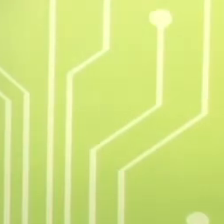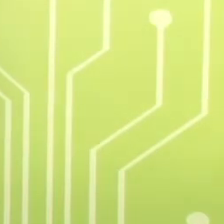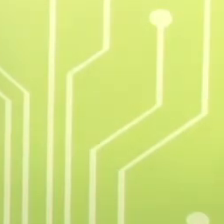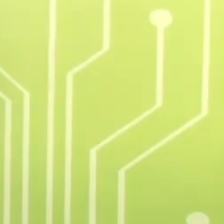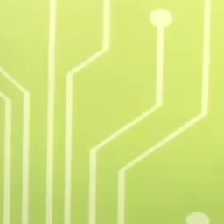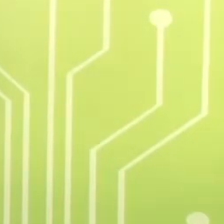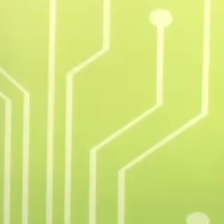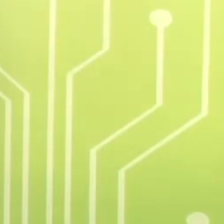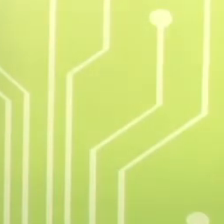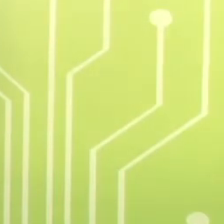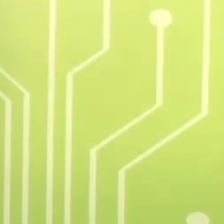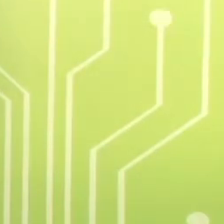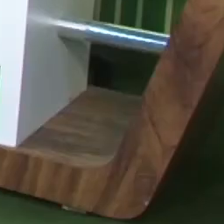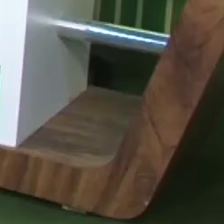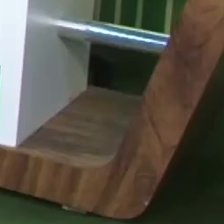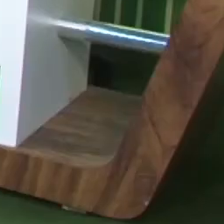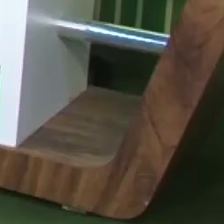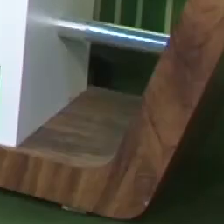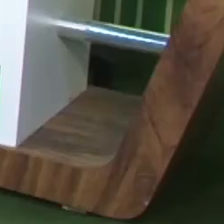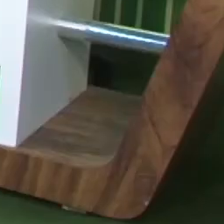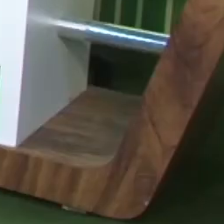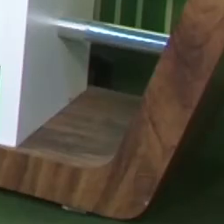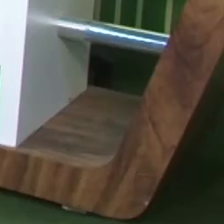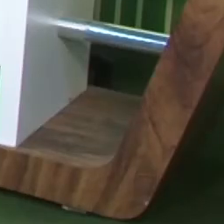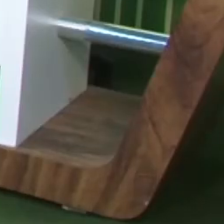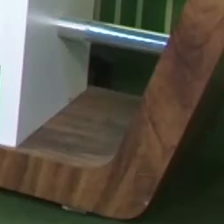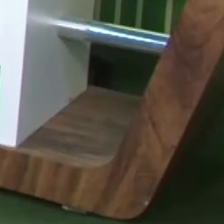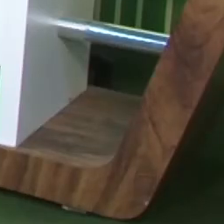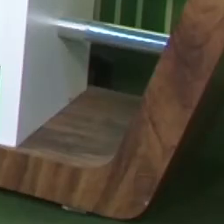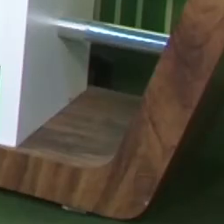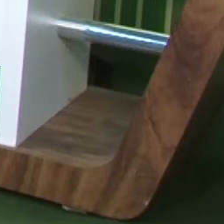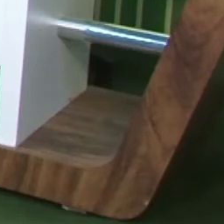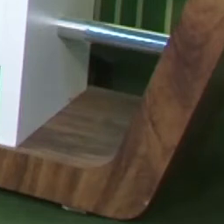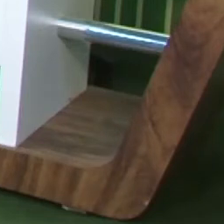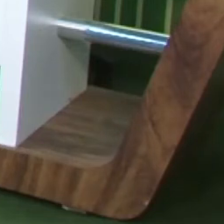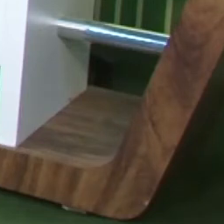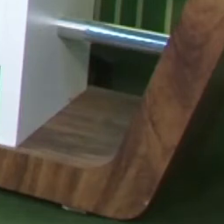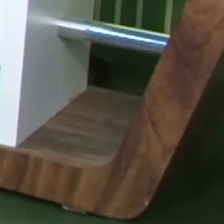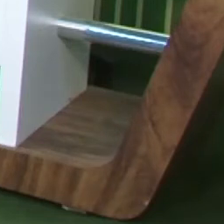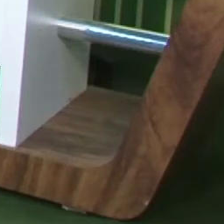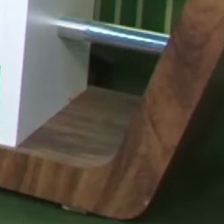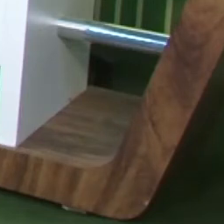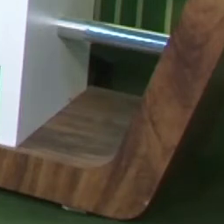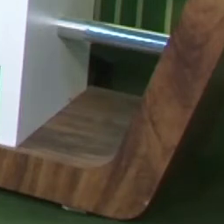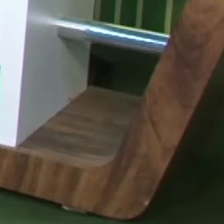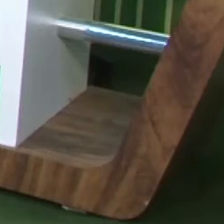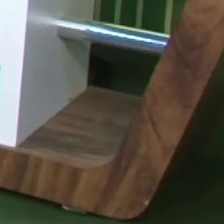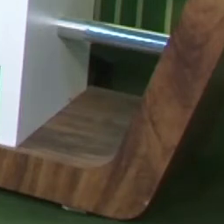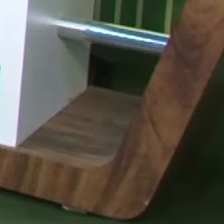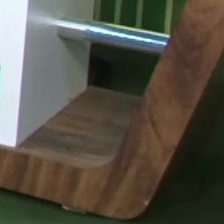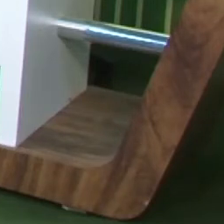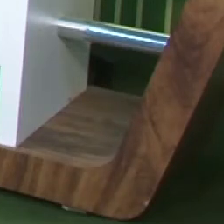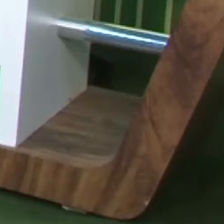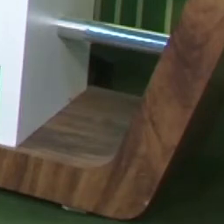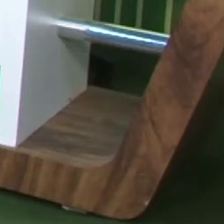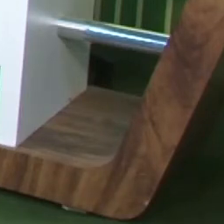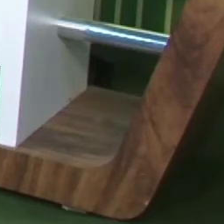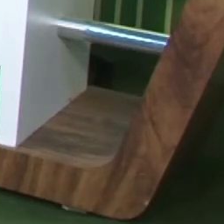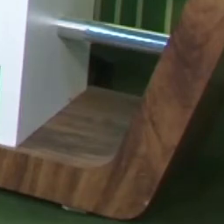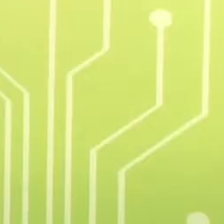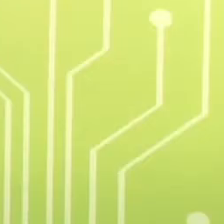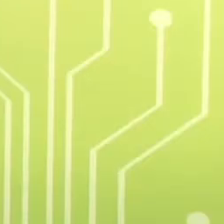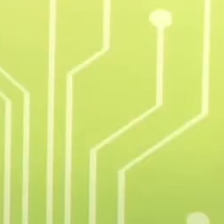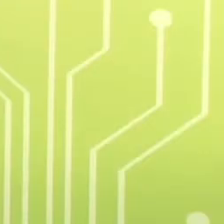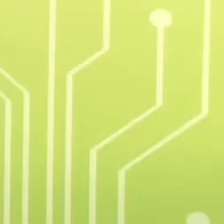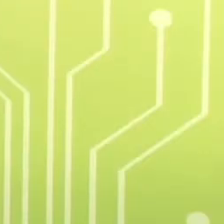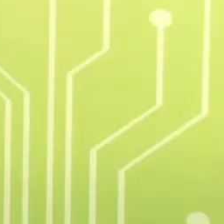nossa lâmpada. A lâmpada do conhecimento. A lâmpada do conhecimento. É isso mesmo. Vamos acender a Eu dei esse luzinha nome pra ela. daqui, ó,